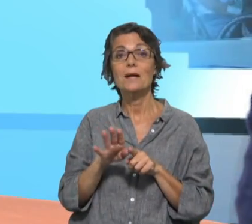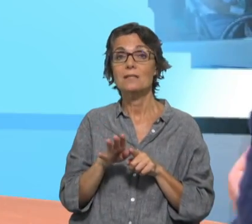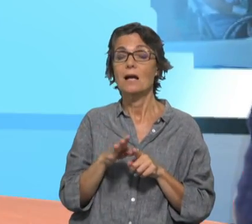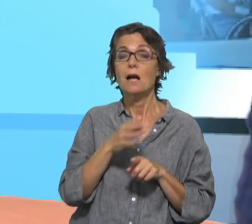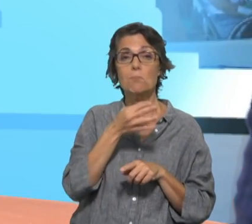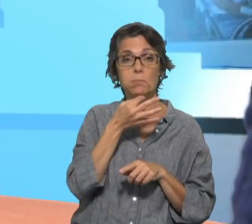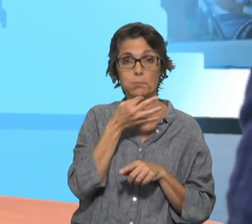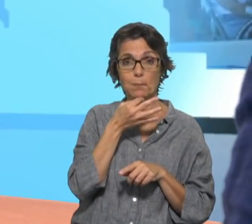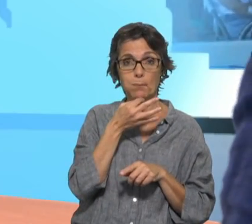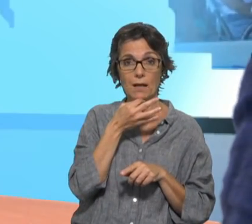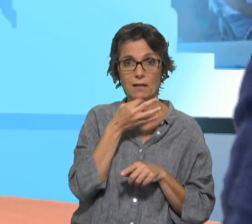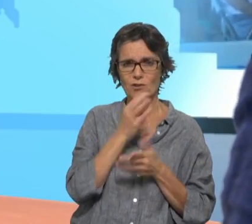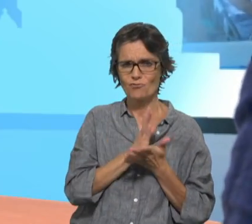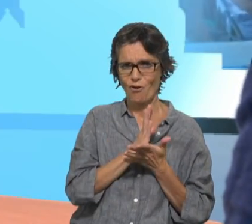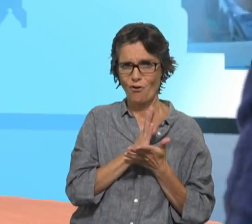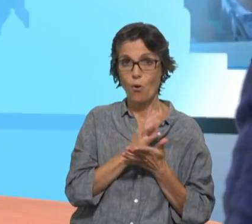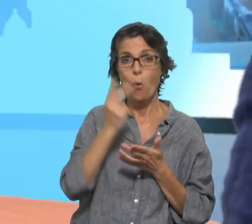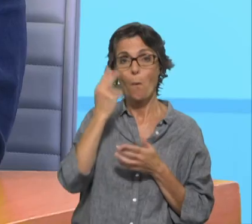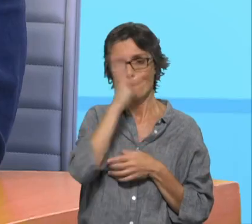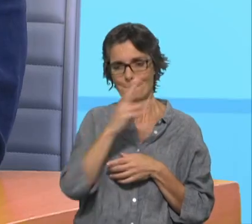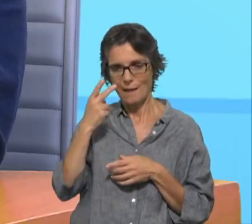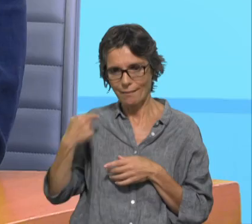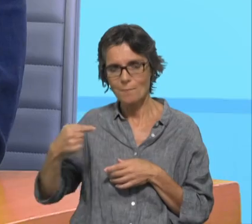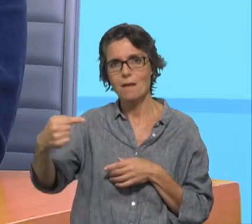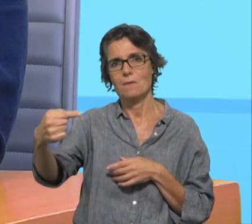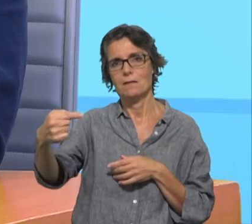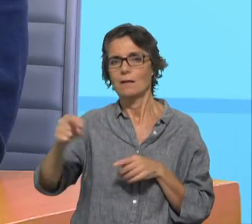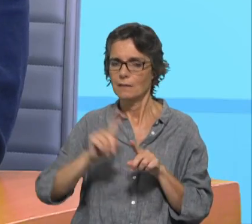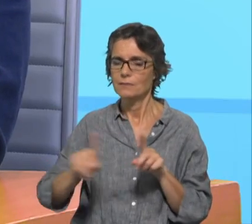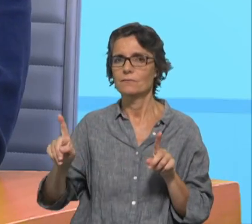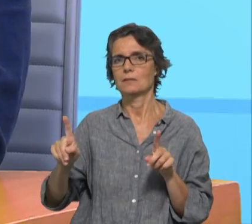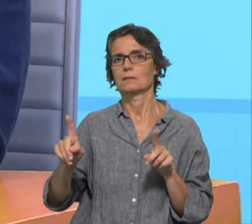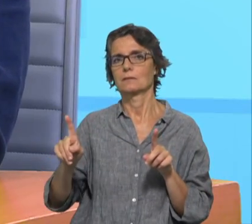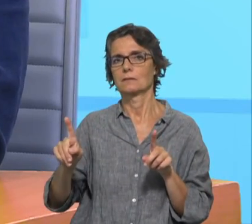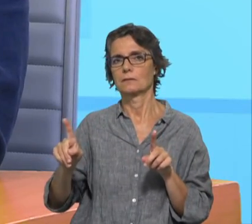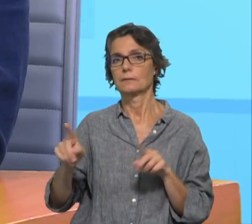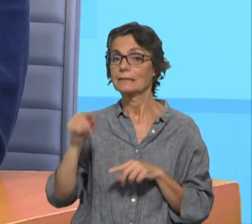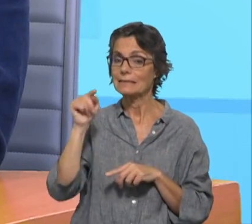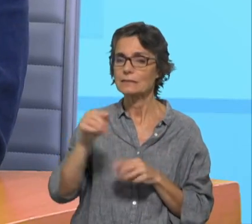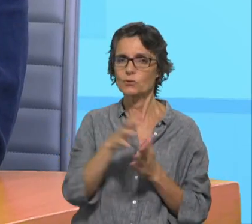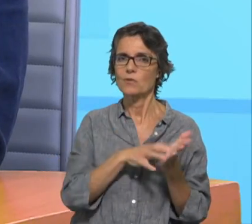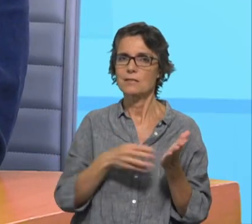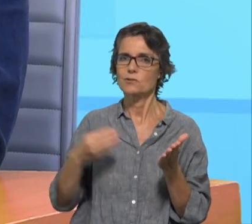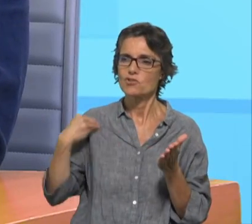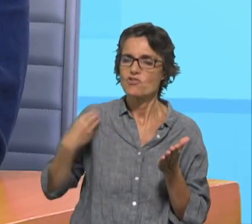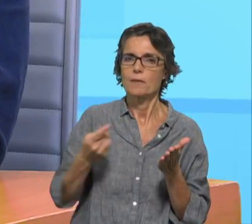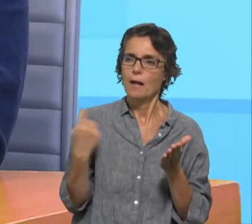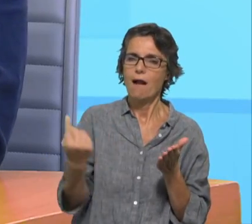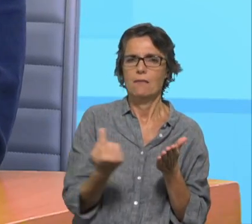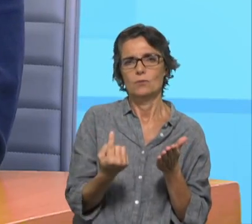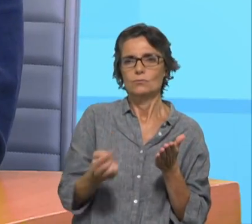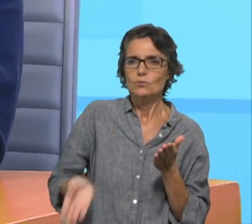outra coisa é exprimi-lo com a própria vida. E por isso este texto convoca-nos a isso, à urgência de construirmos